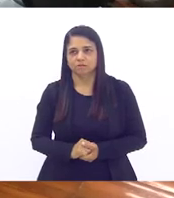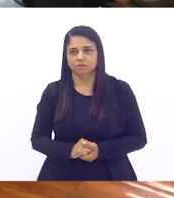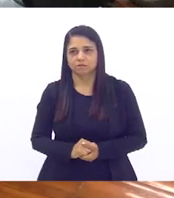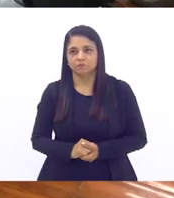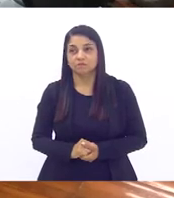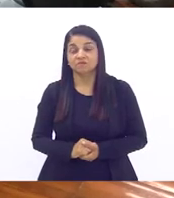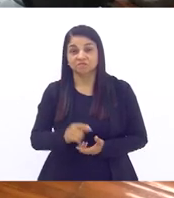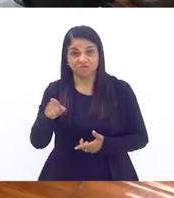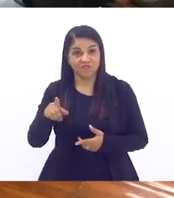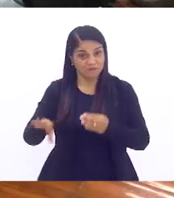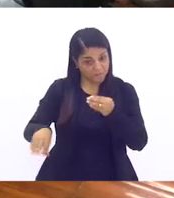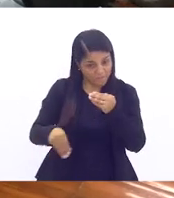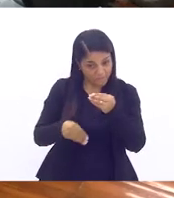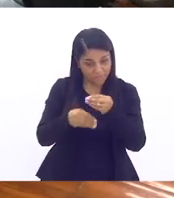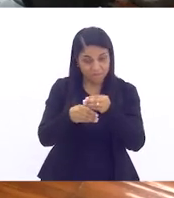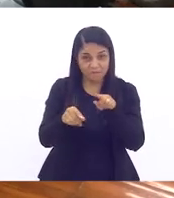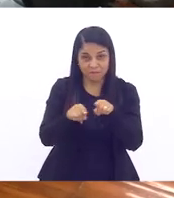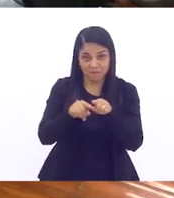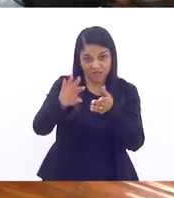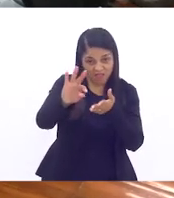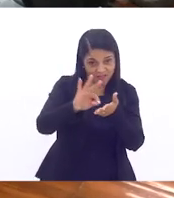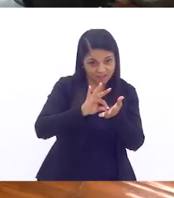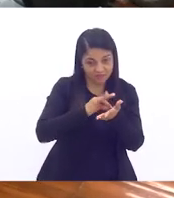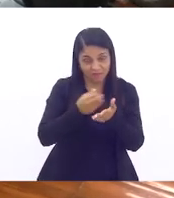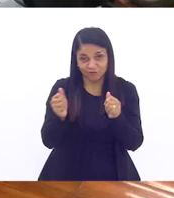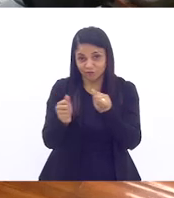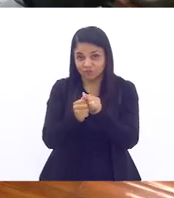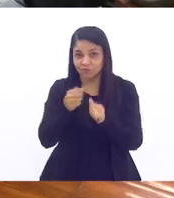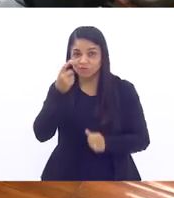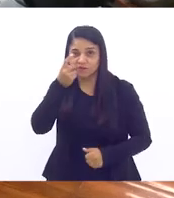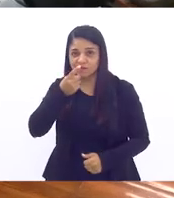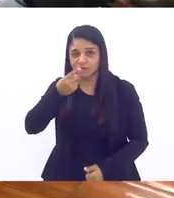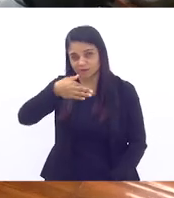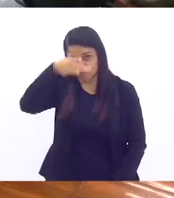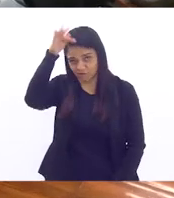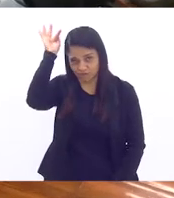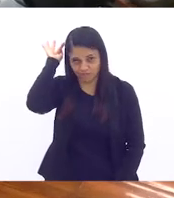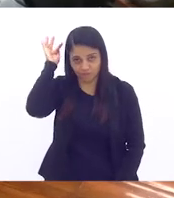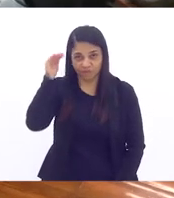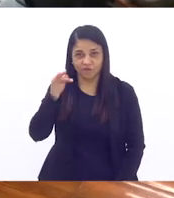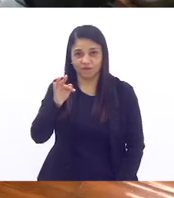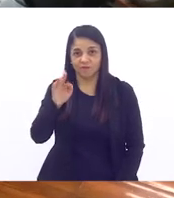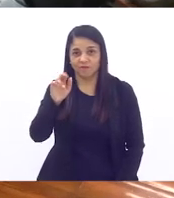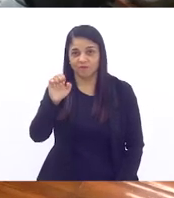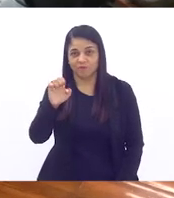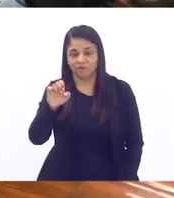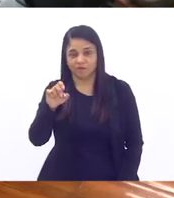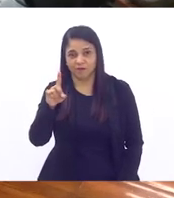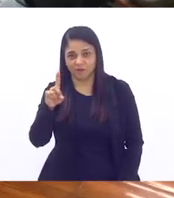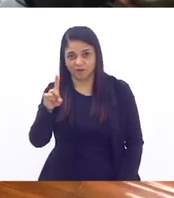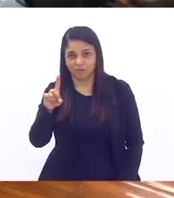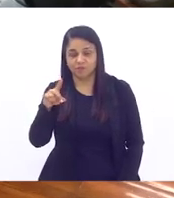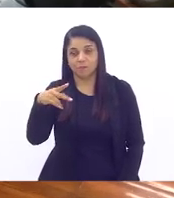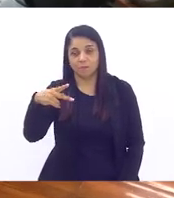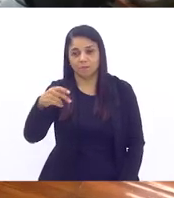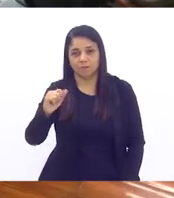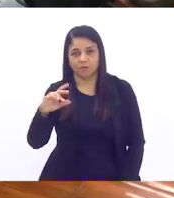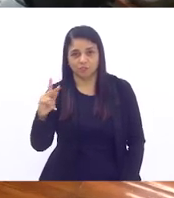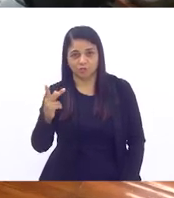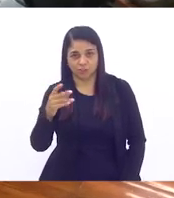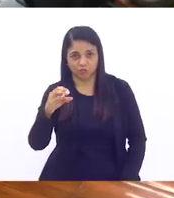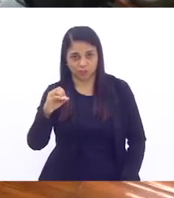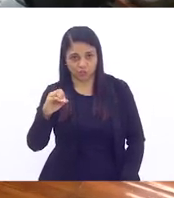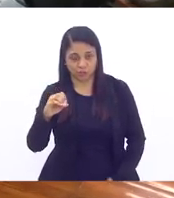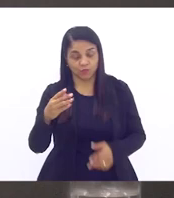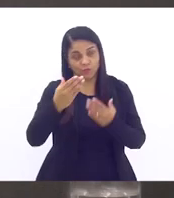pegando o gancho de assinar junto com o deputado Fred Pacheco aí eu que tenho feito uma falta muito direcionada com curso e o deputado